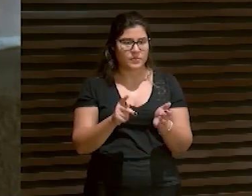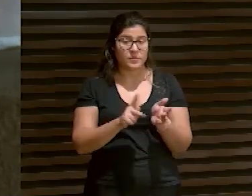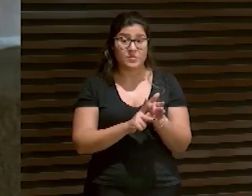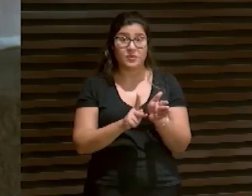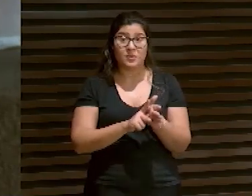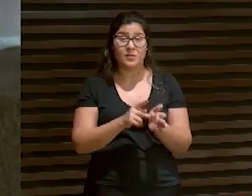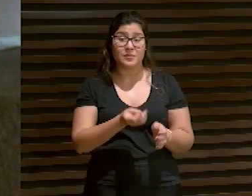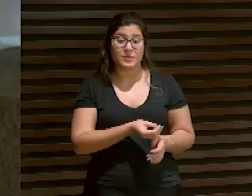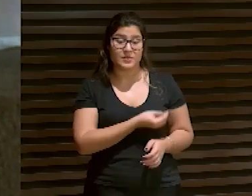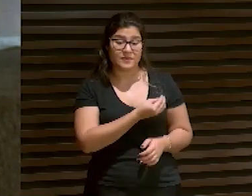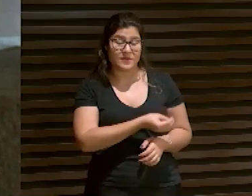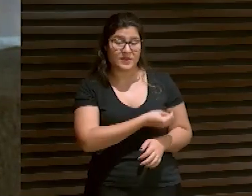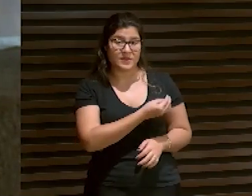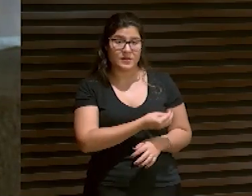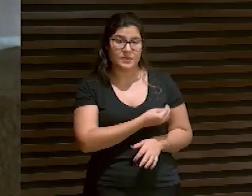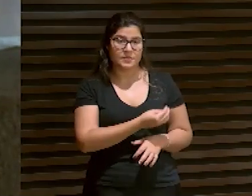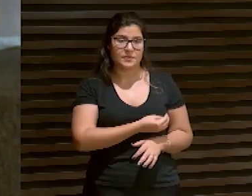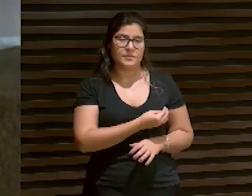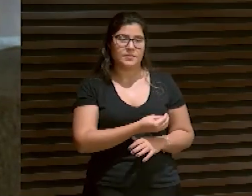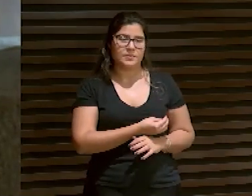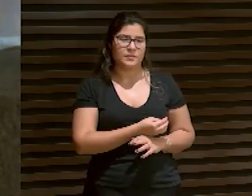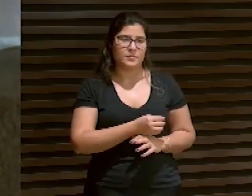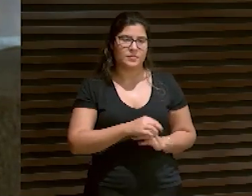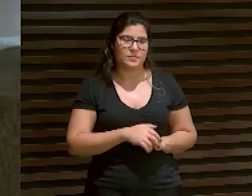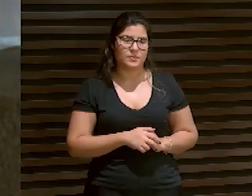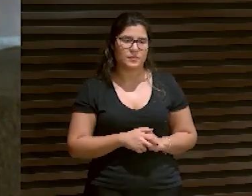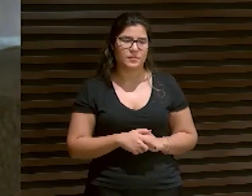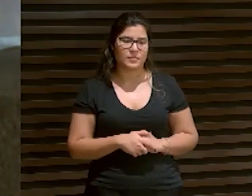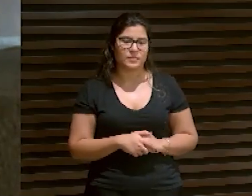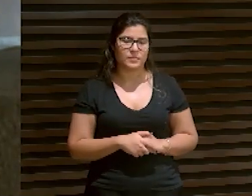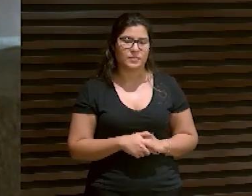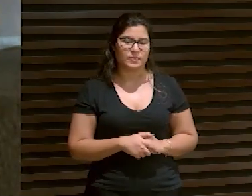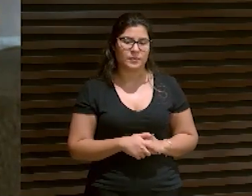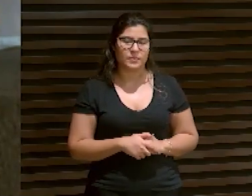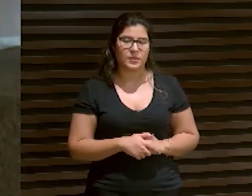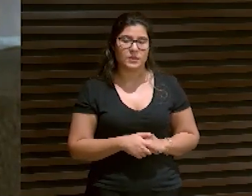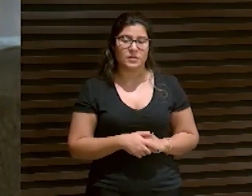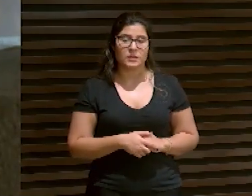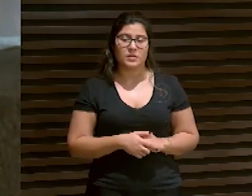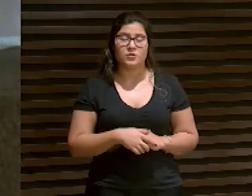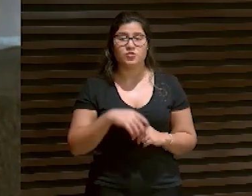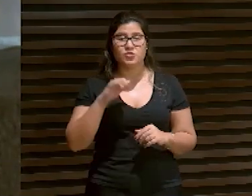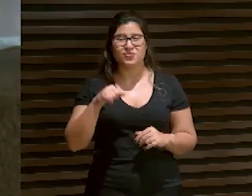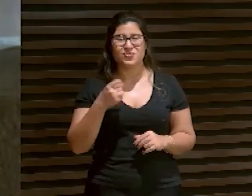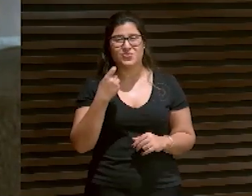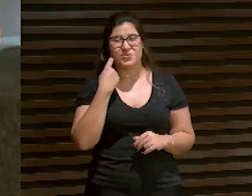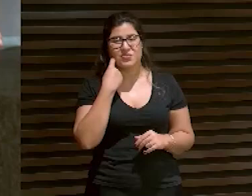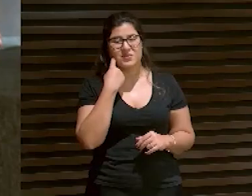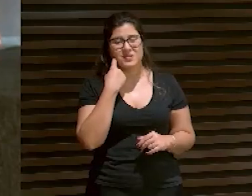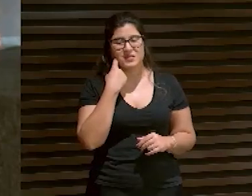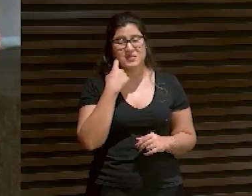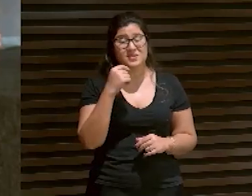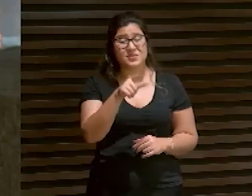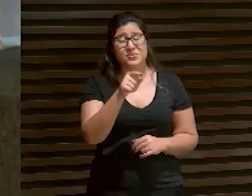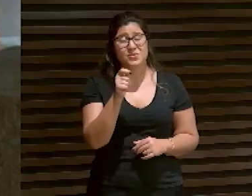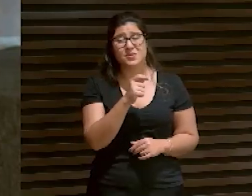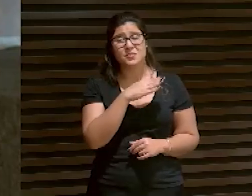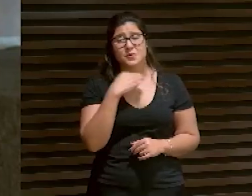sombra, ele fala que é tão justa a sua ira que ele prefere morrer.